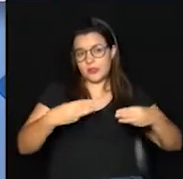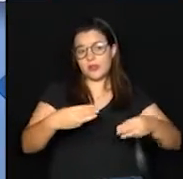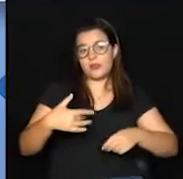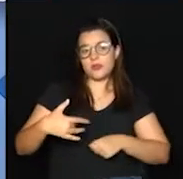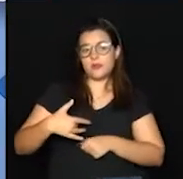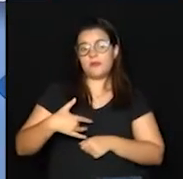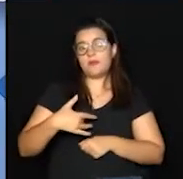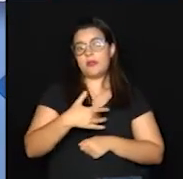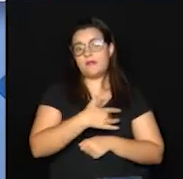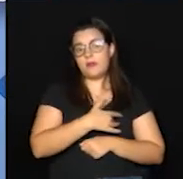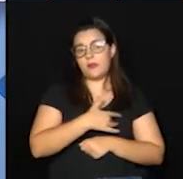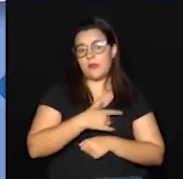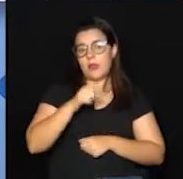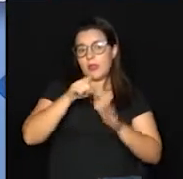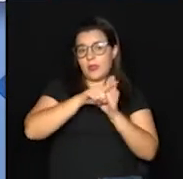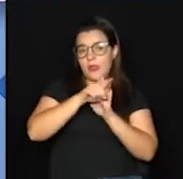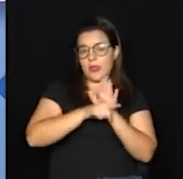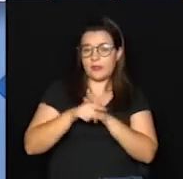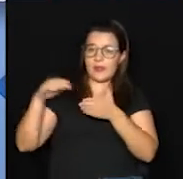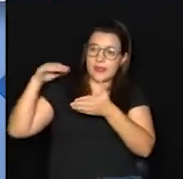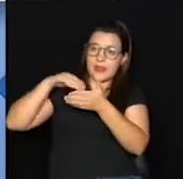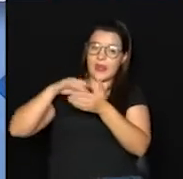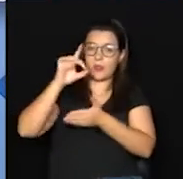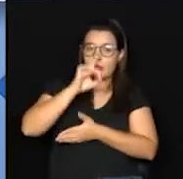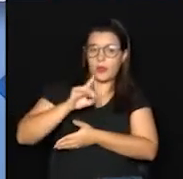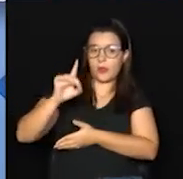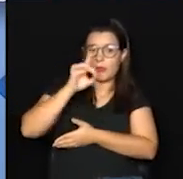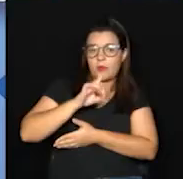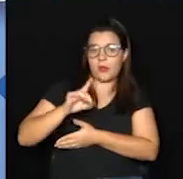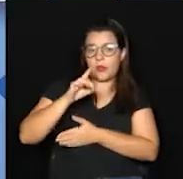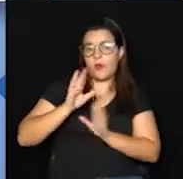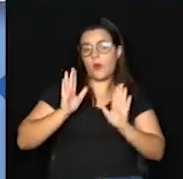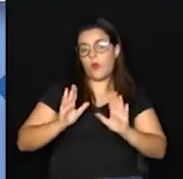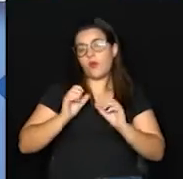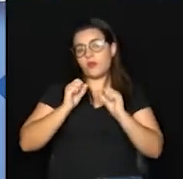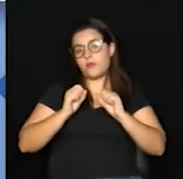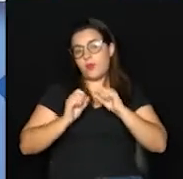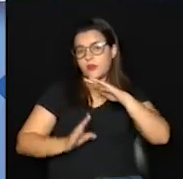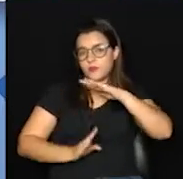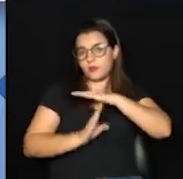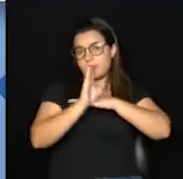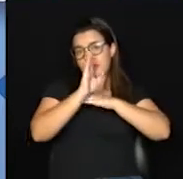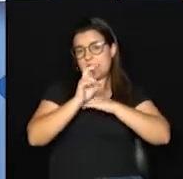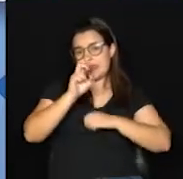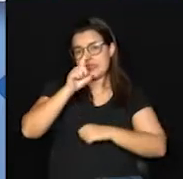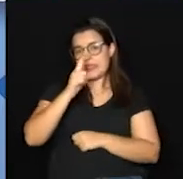até este domingo. Então, ainda poderemos hoje ultrapassar aí os